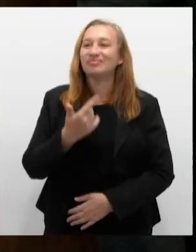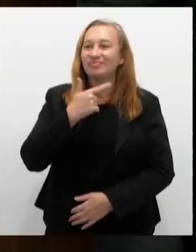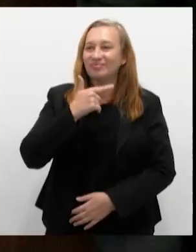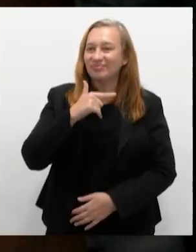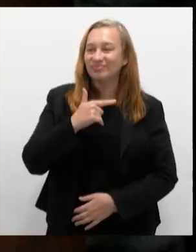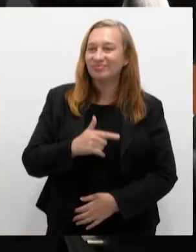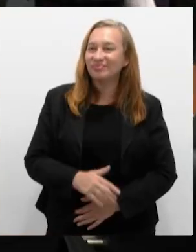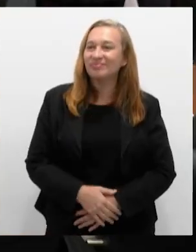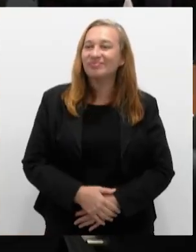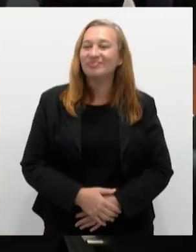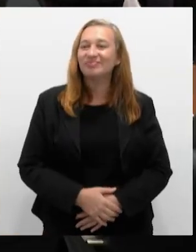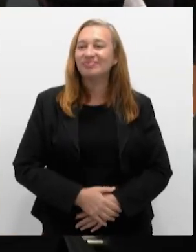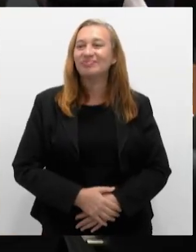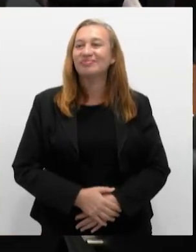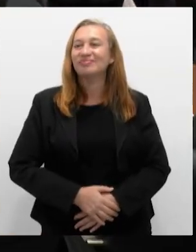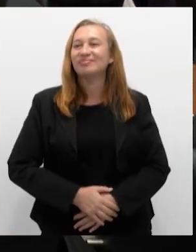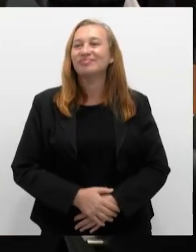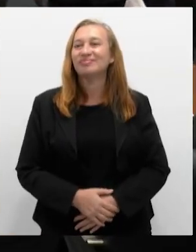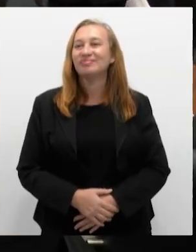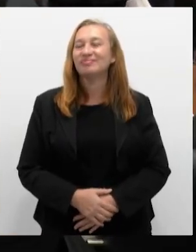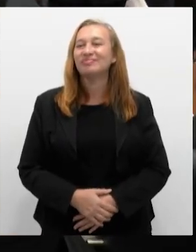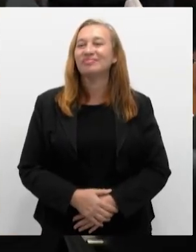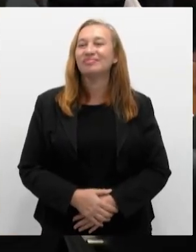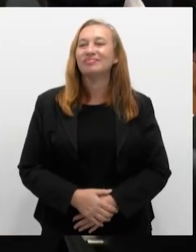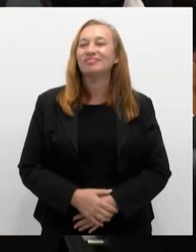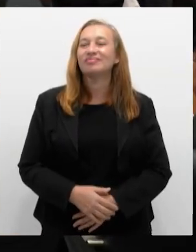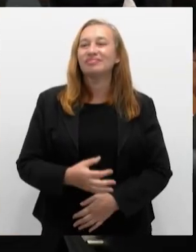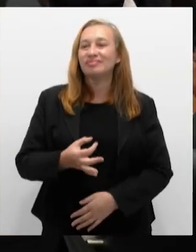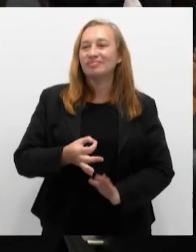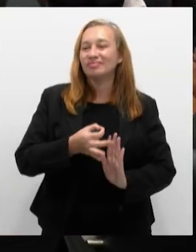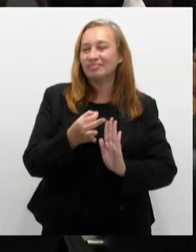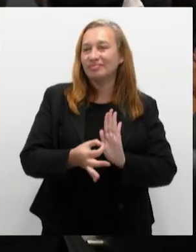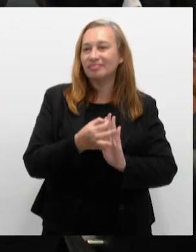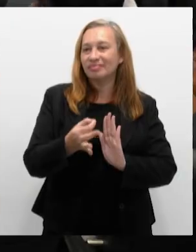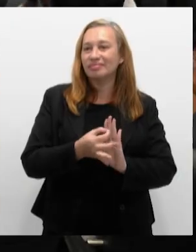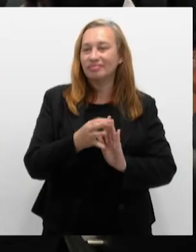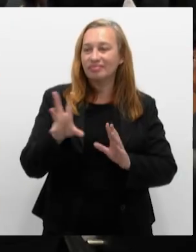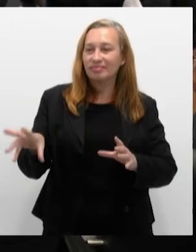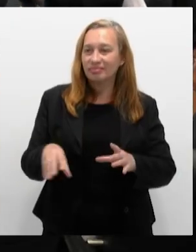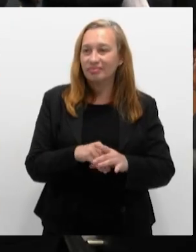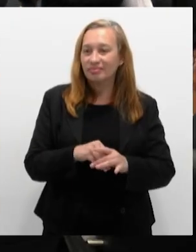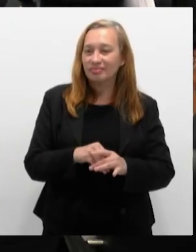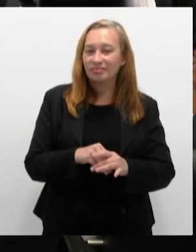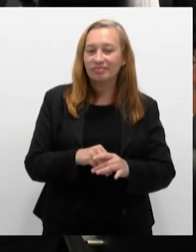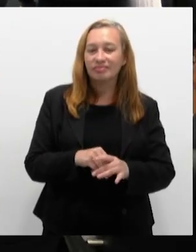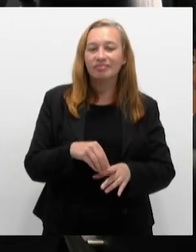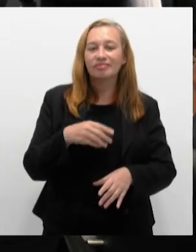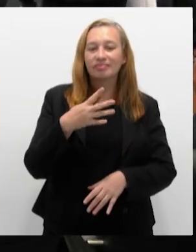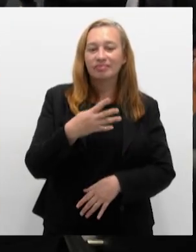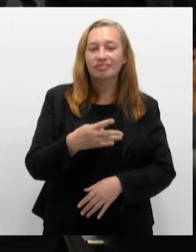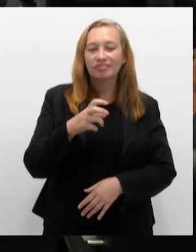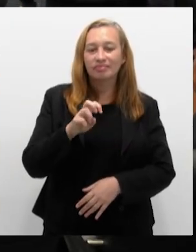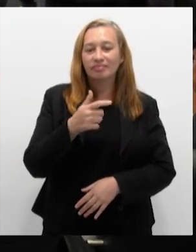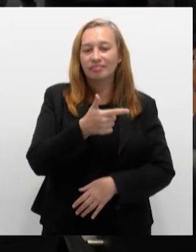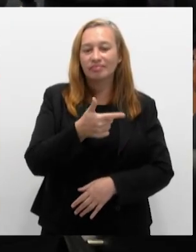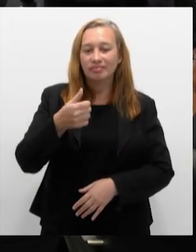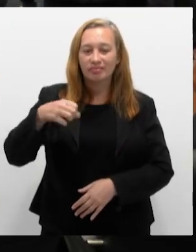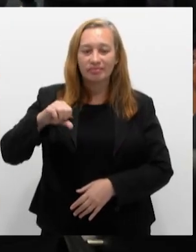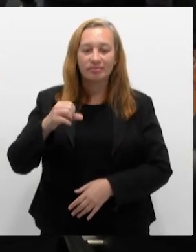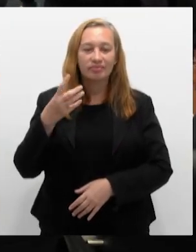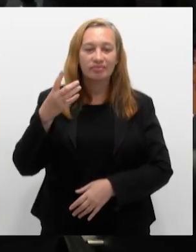Deputado, obrigado, Renan. Deputado Amorim. Presidente, o parecer é pela anexação ao PL 1445 de 2019, de autoria do deputado Carlos